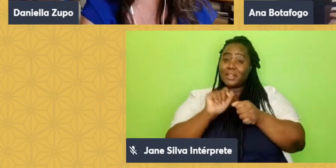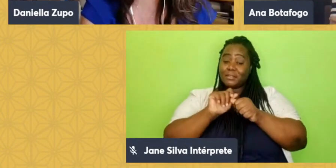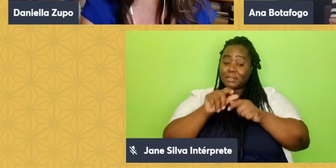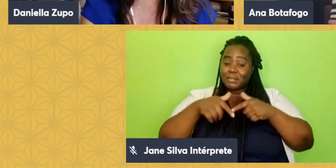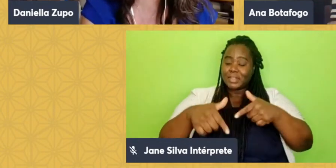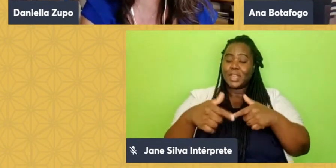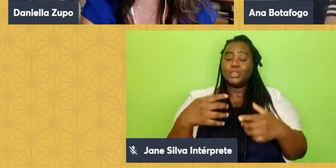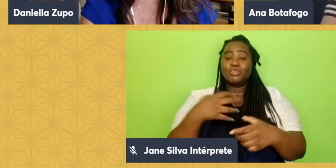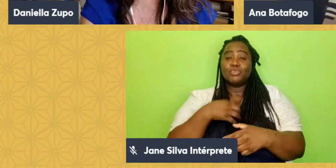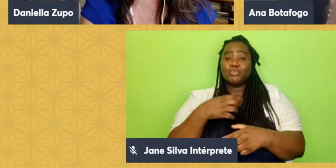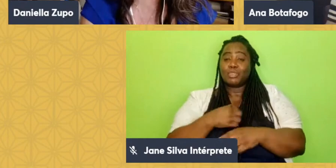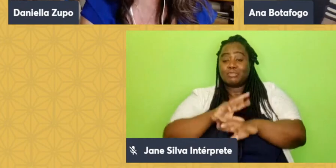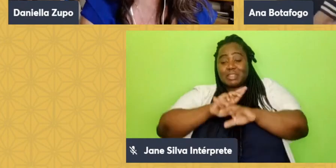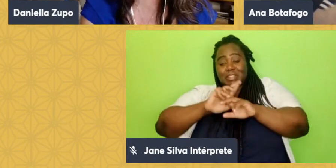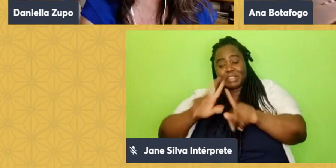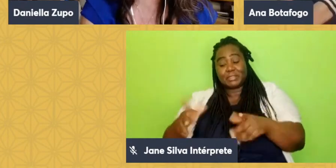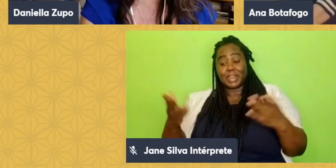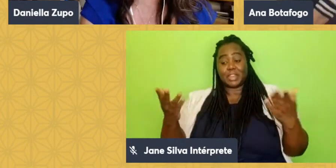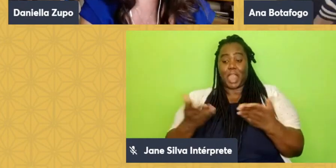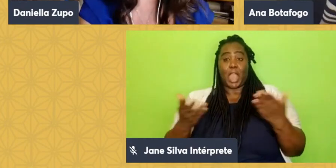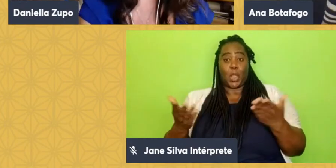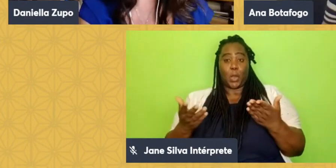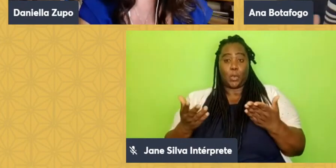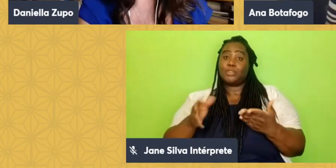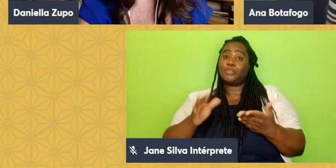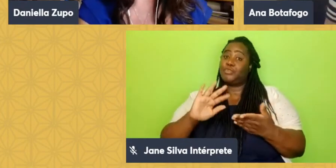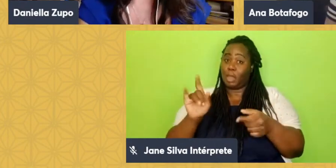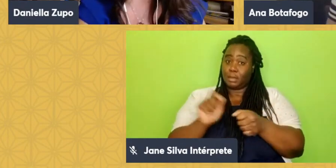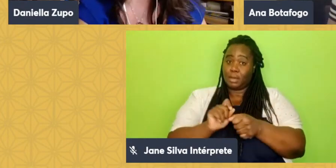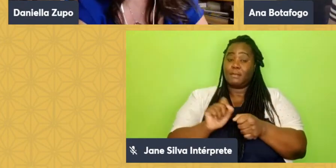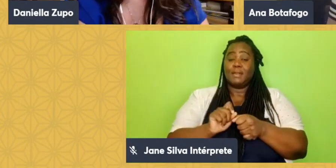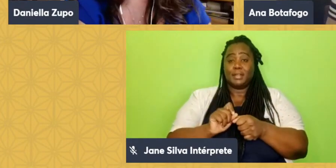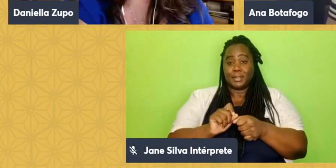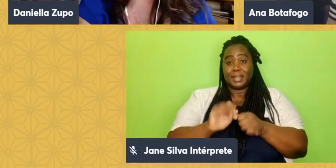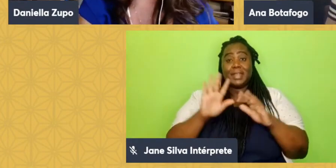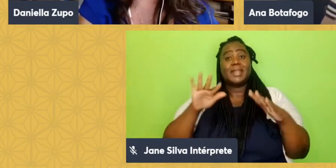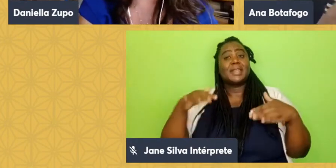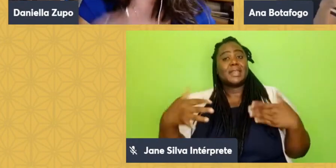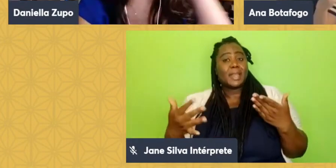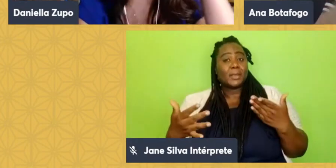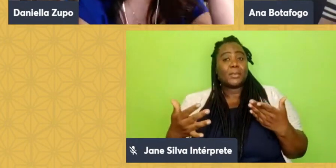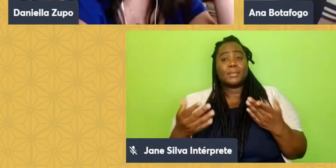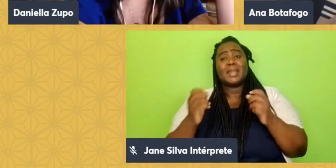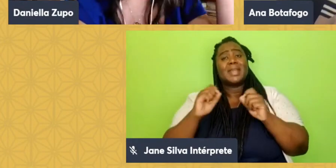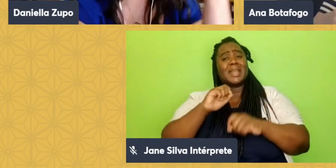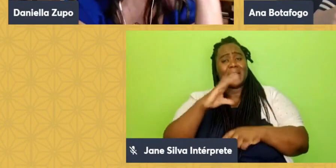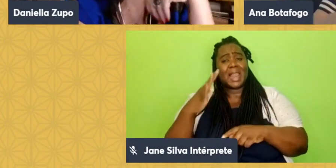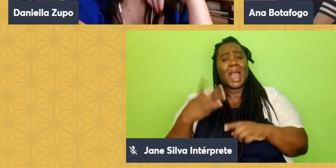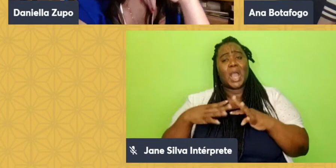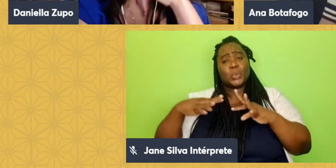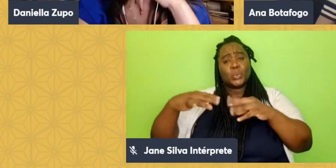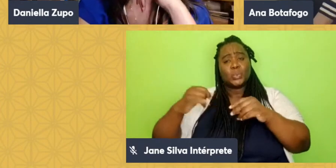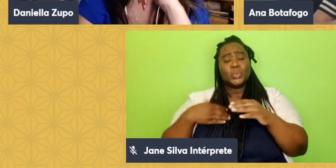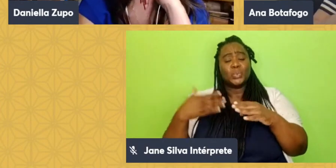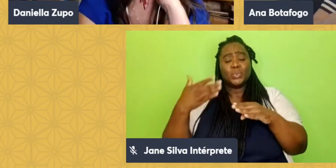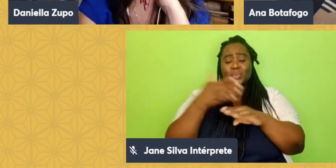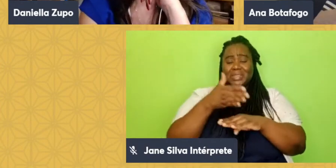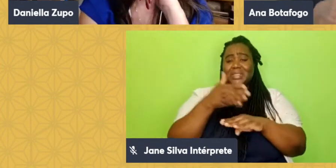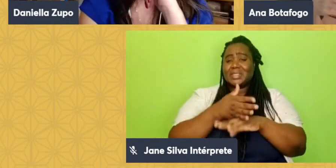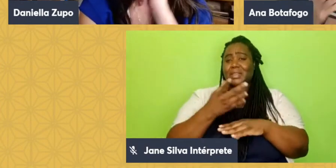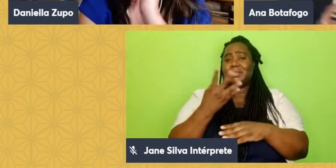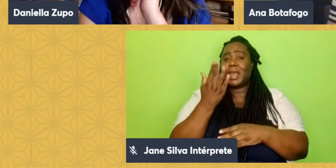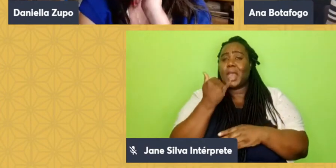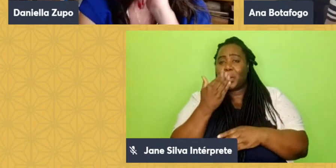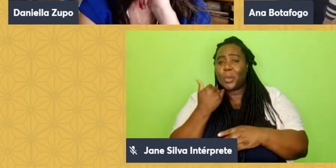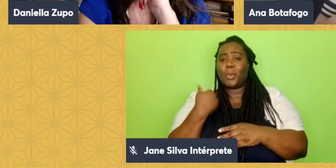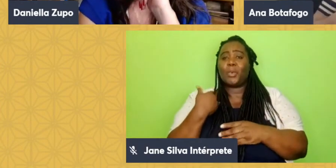de uma maneira diferente agora já está tá vendo né então a Claro que aí tudo interfere alimentação